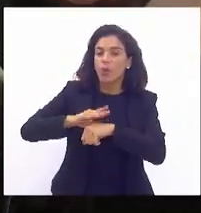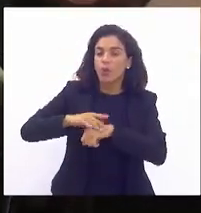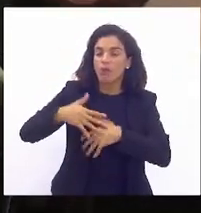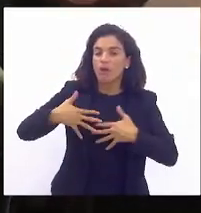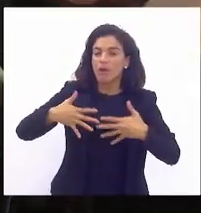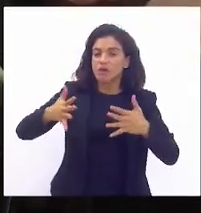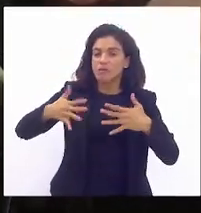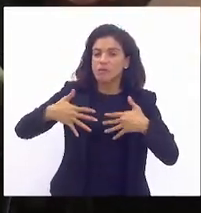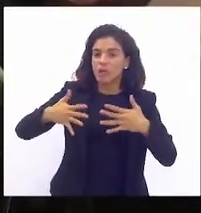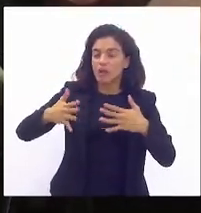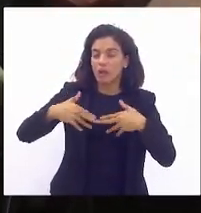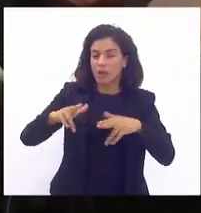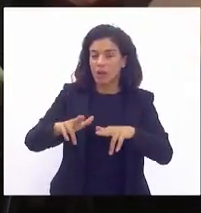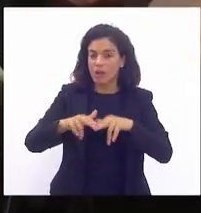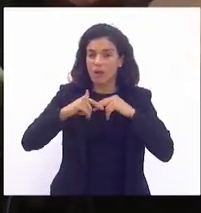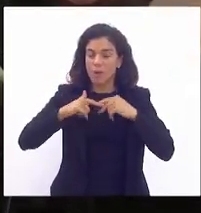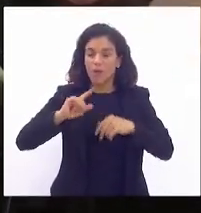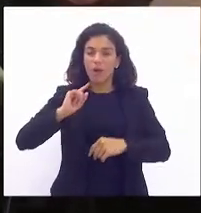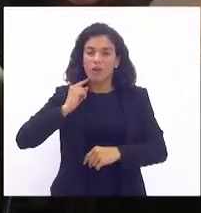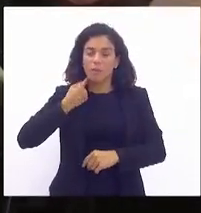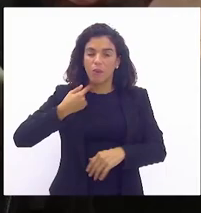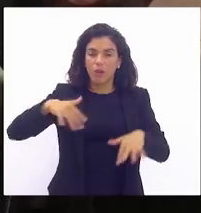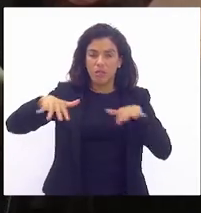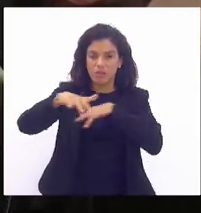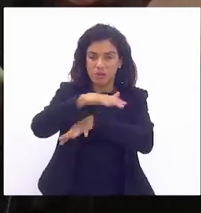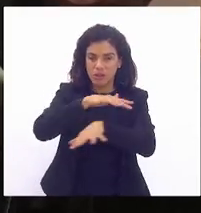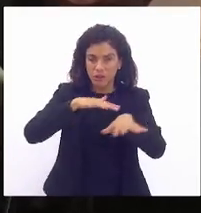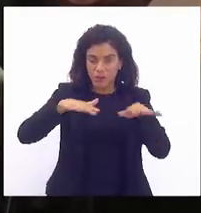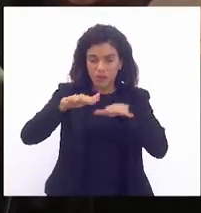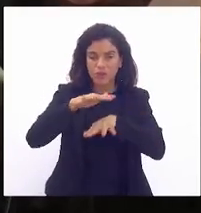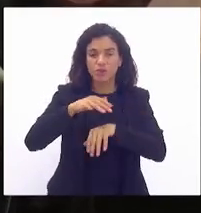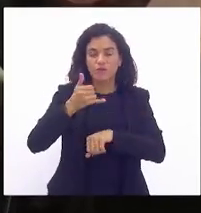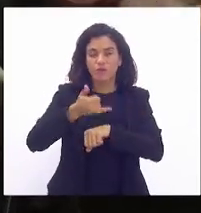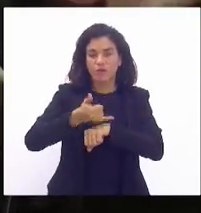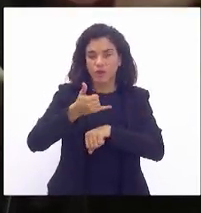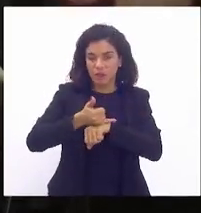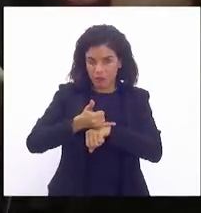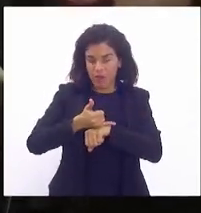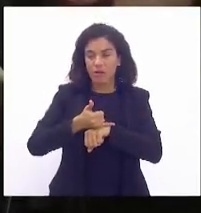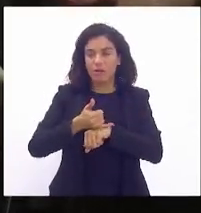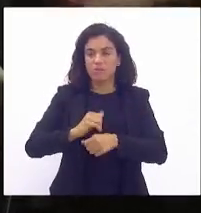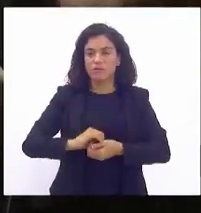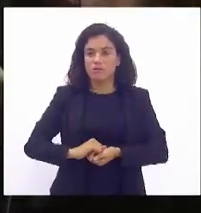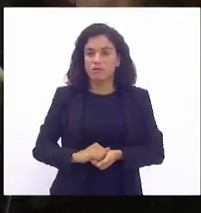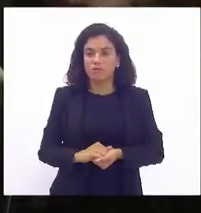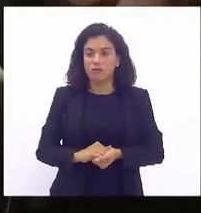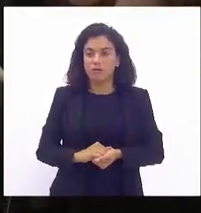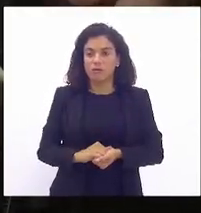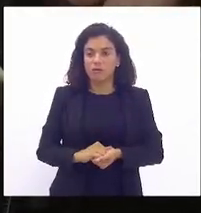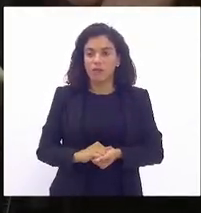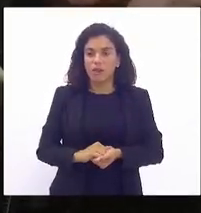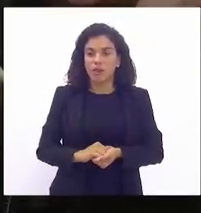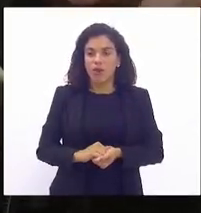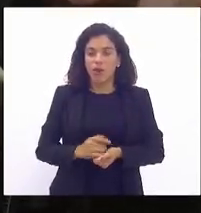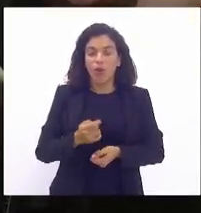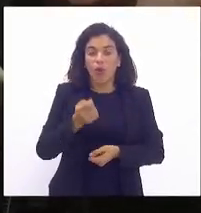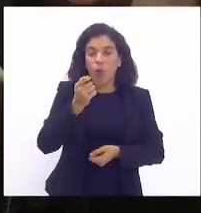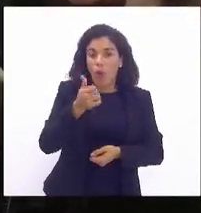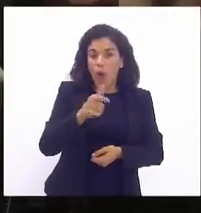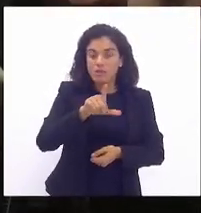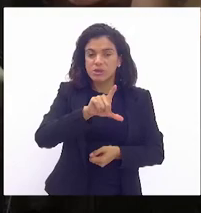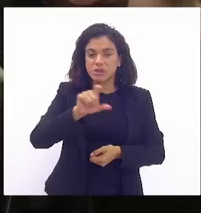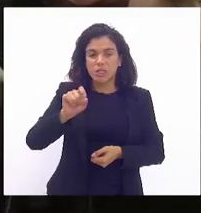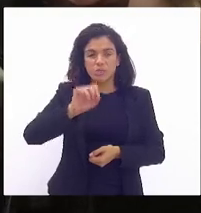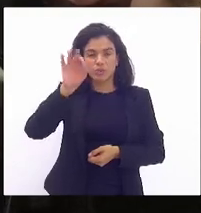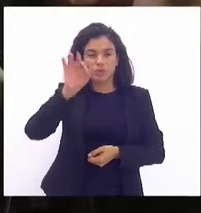saúde devido à poluição da atmosfera de Volta Redonda, algum familiar? Quase 100%